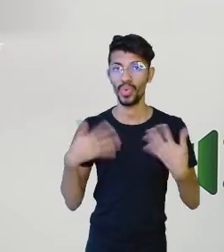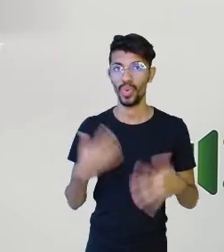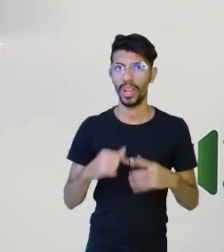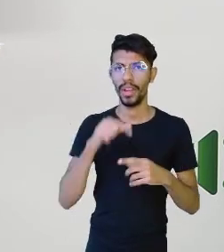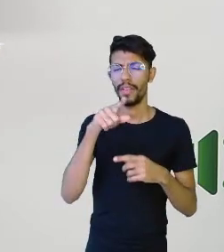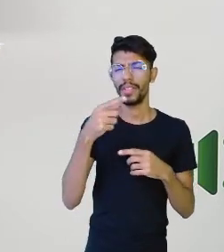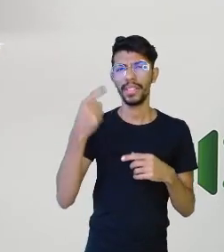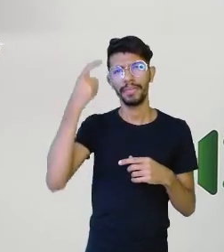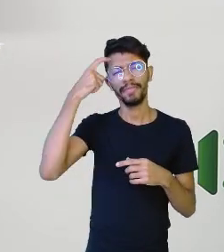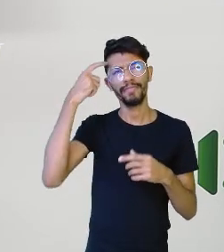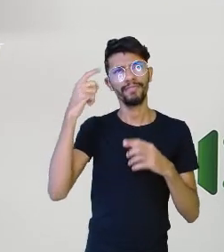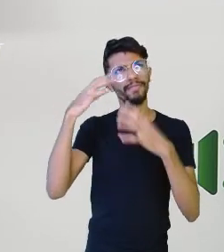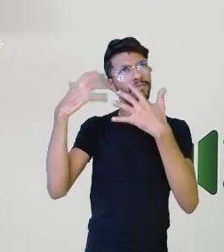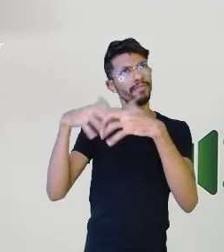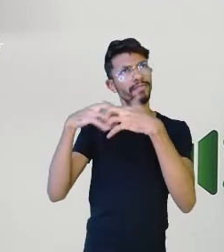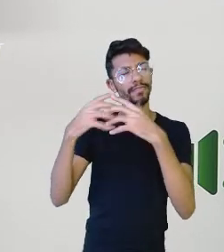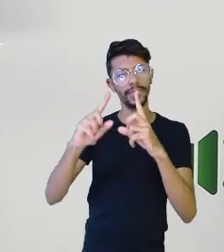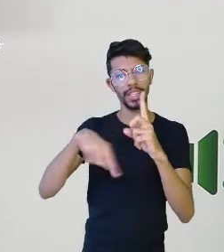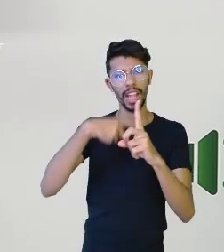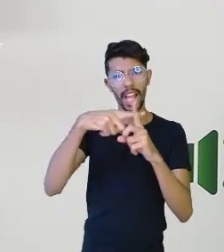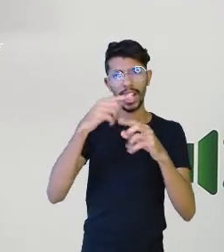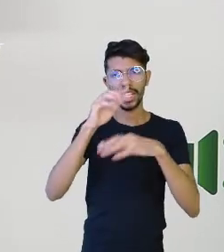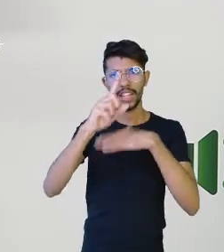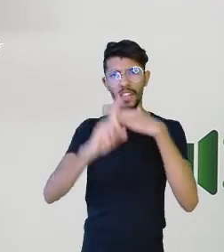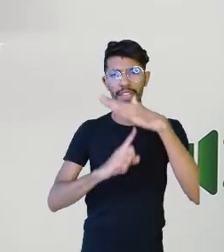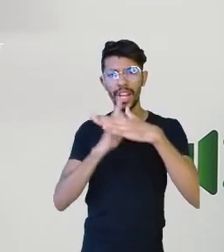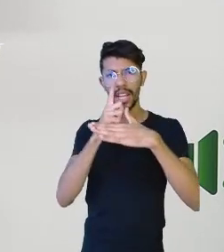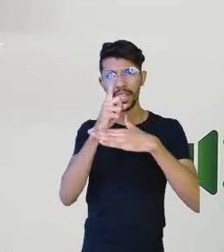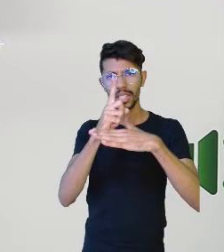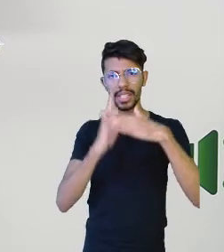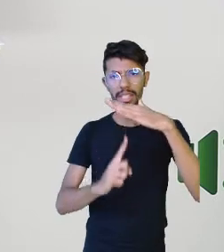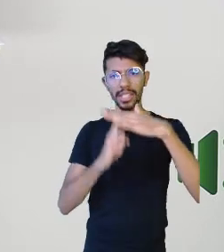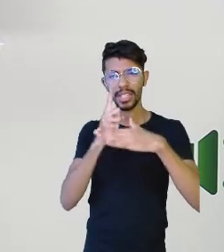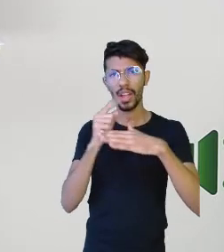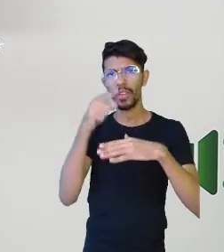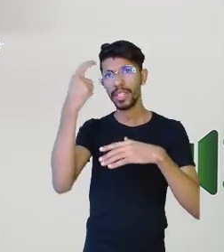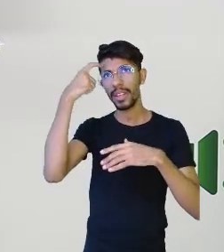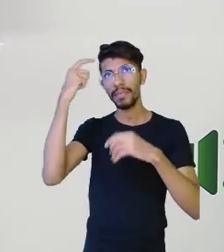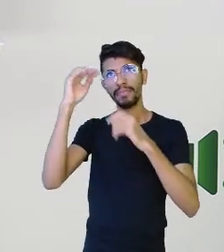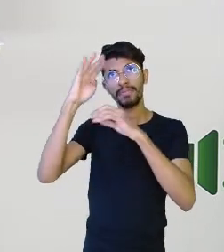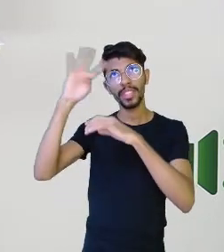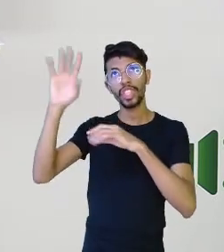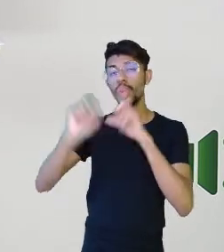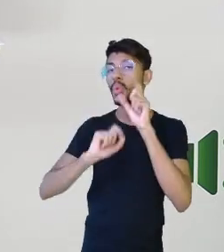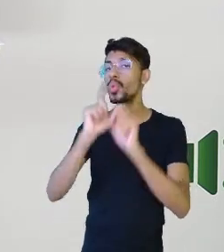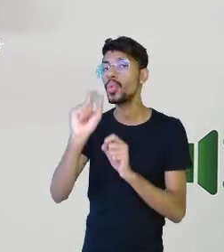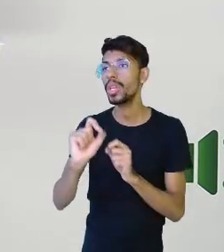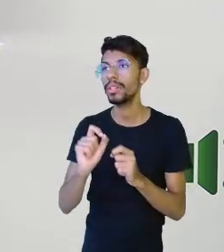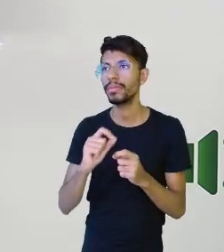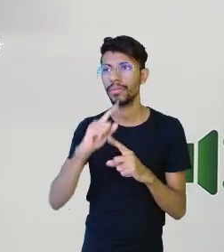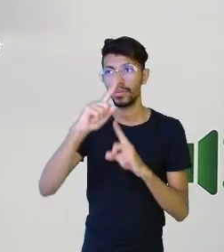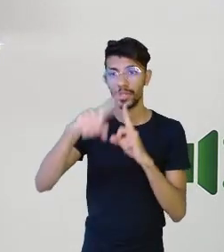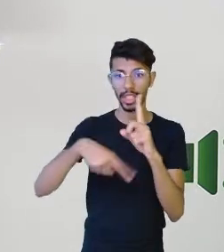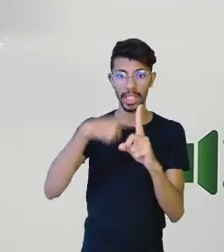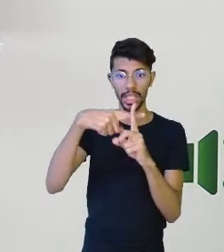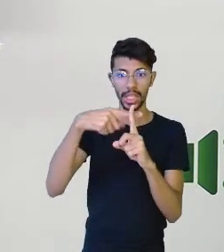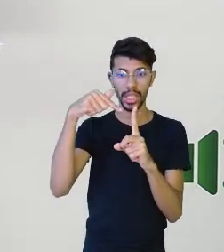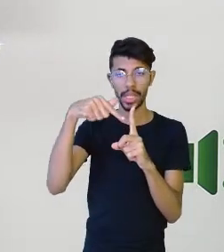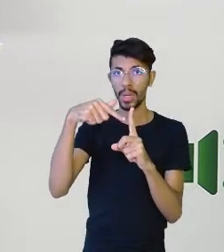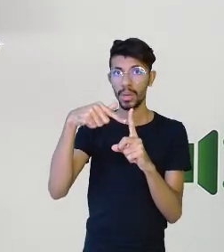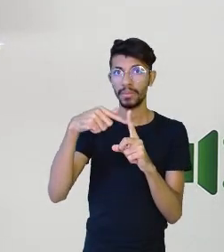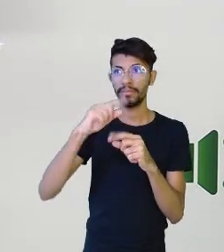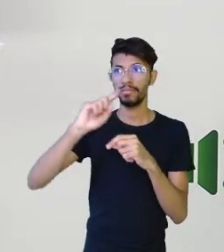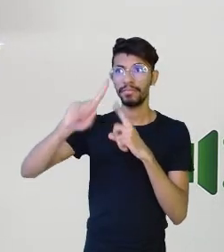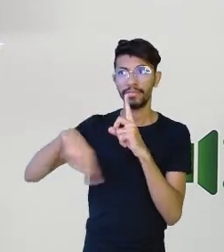em adição de frações, você pensa em quê? Em soma? Em adicionar